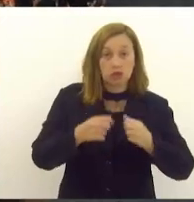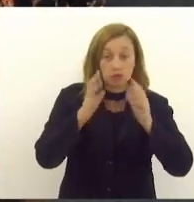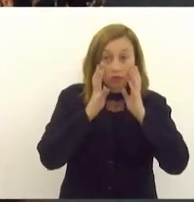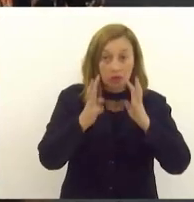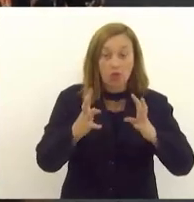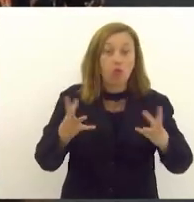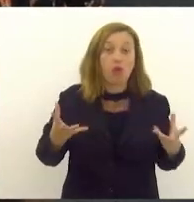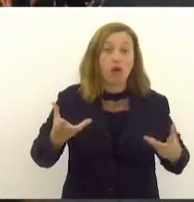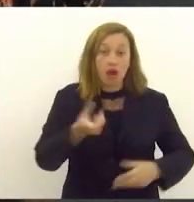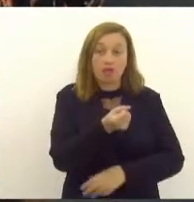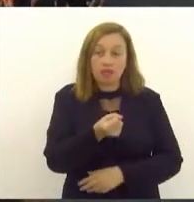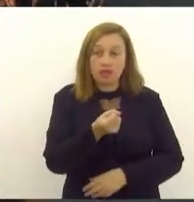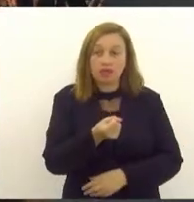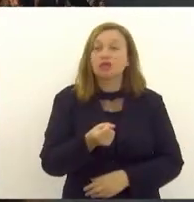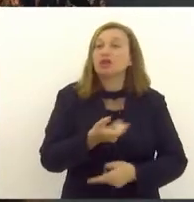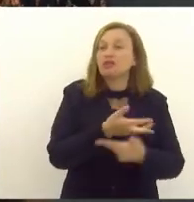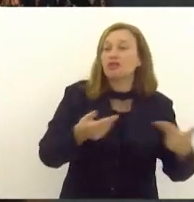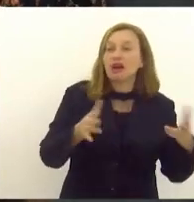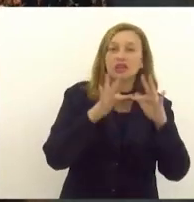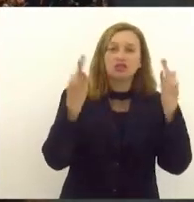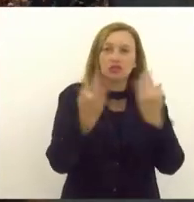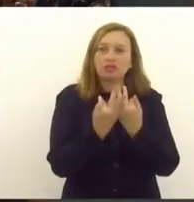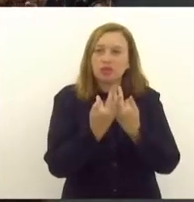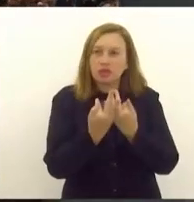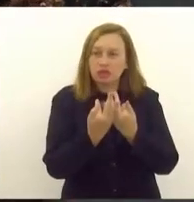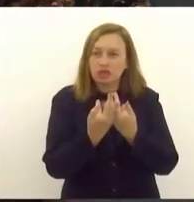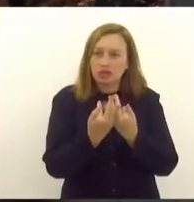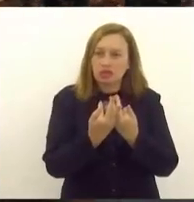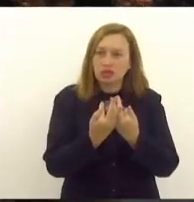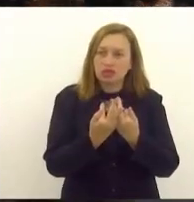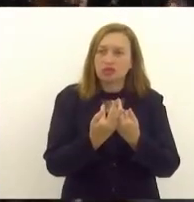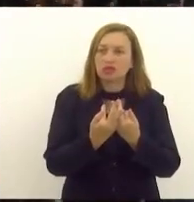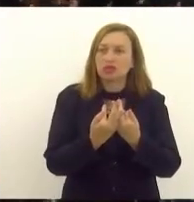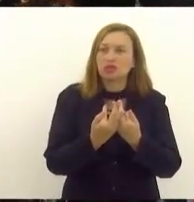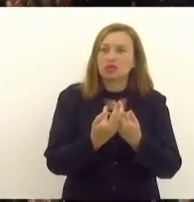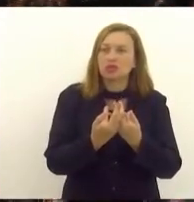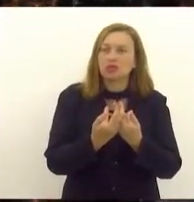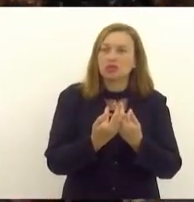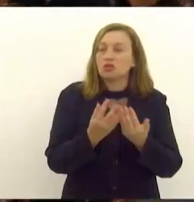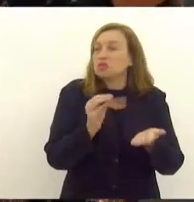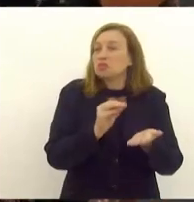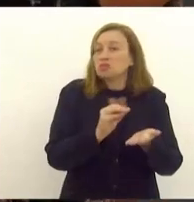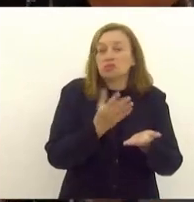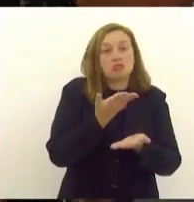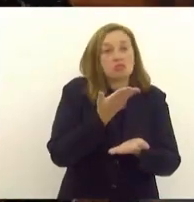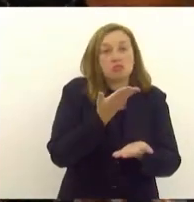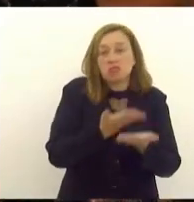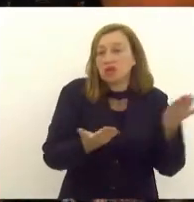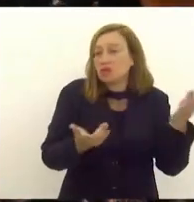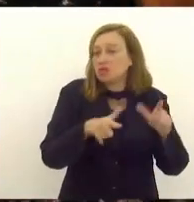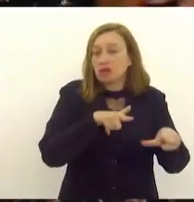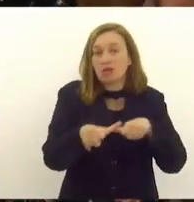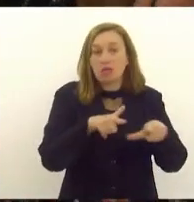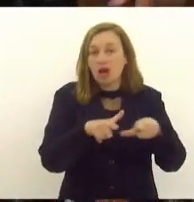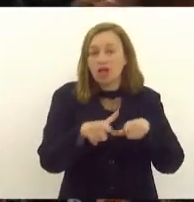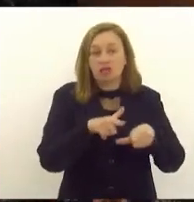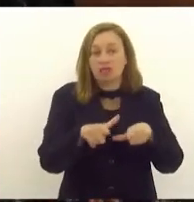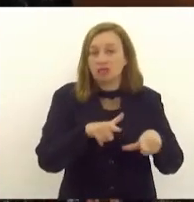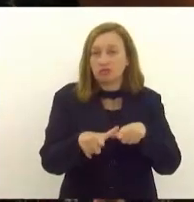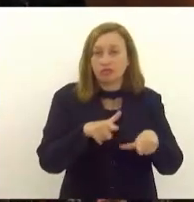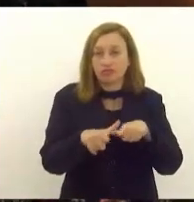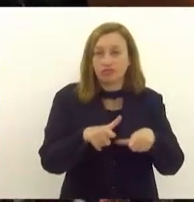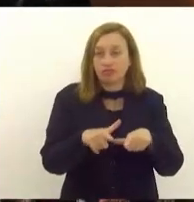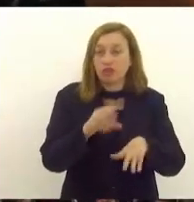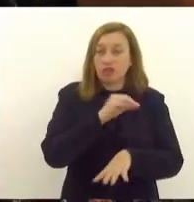atenção imediata são centenas de família que são sob ameaça de desemprego com a extinção de cargos e